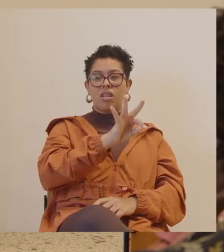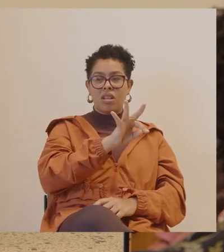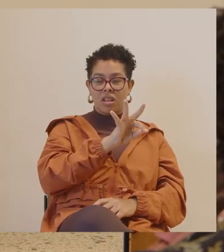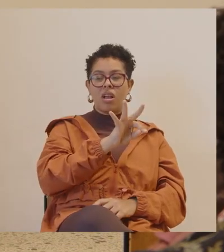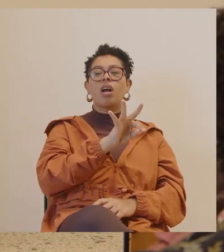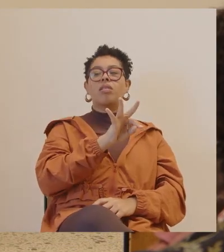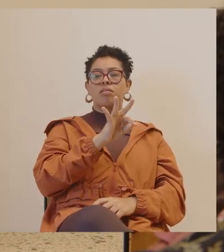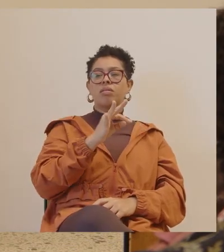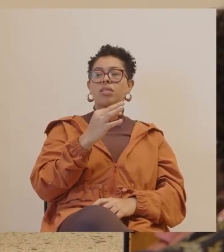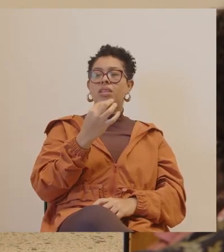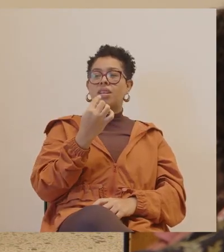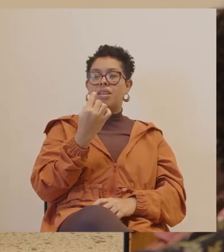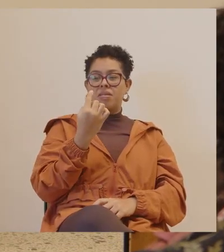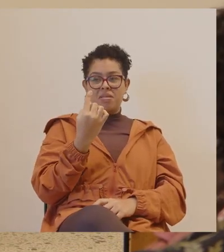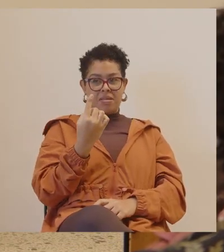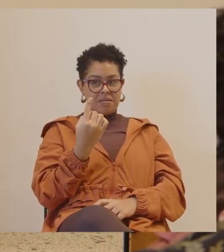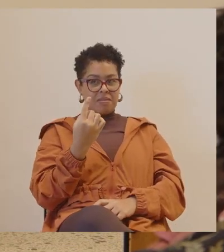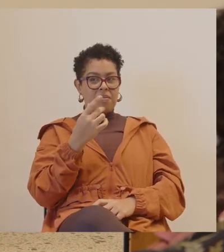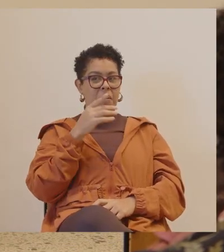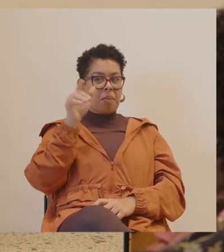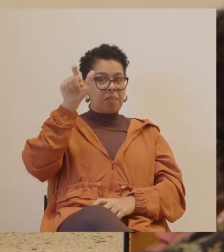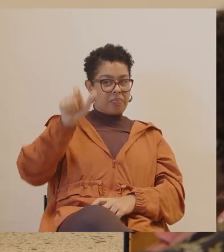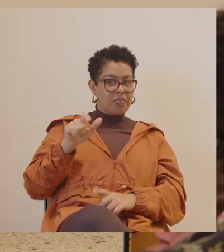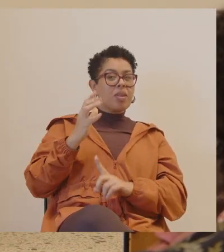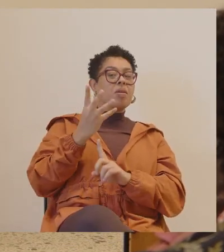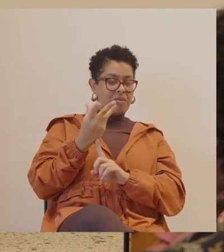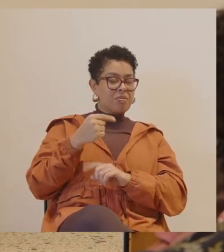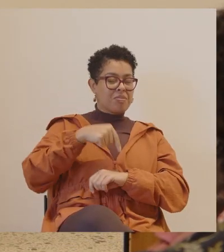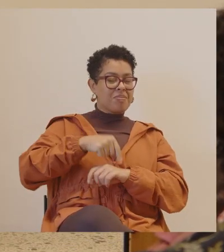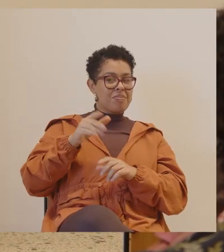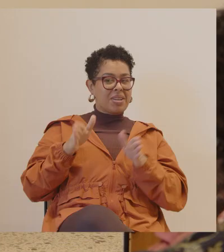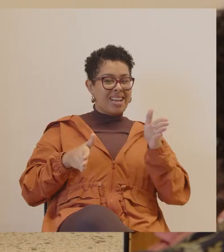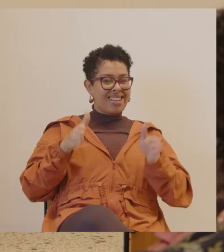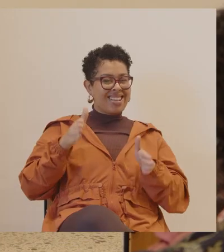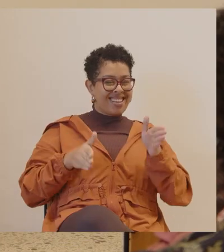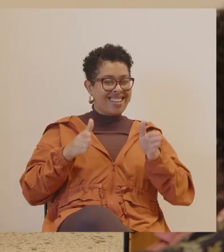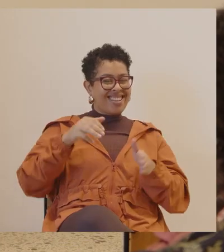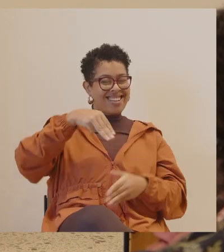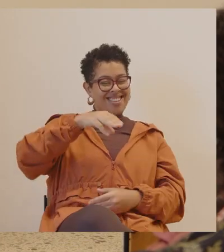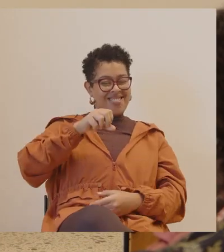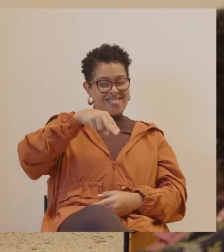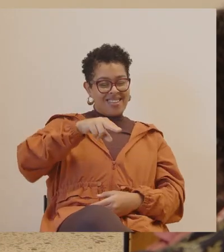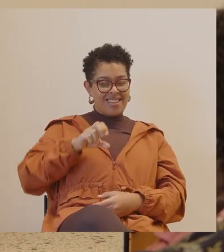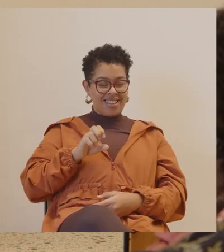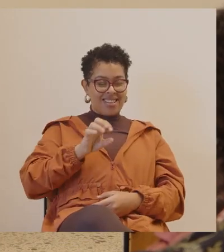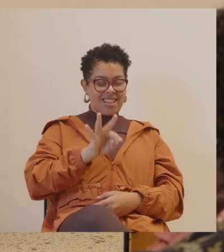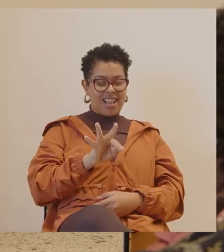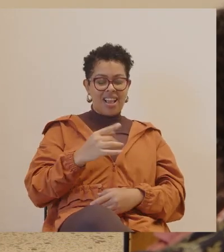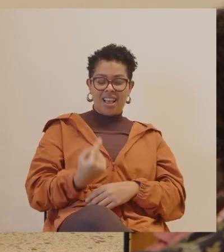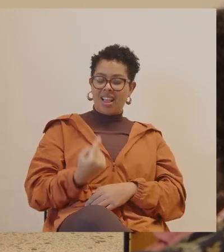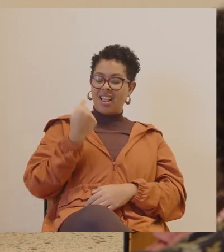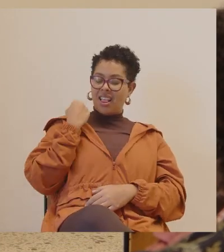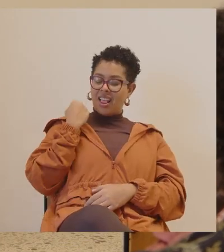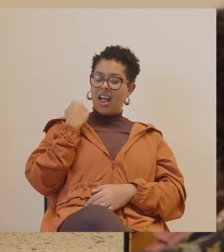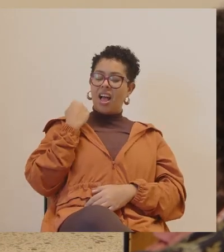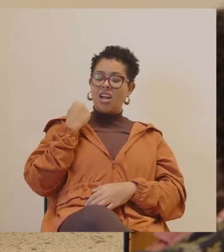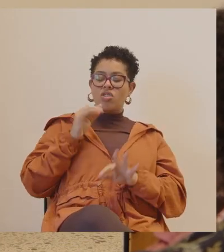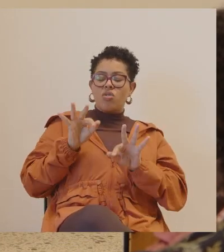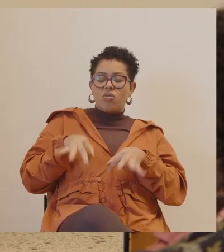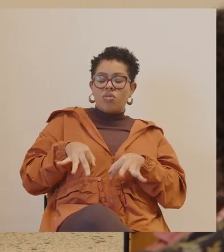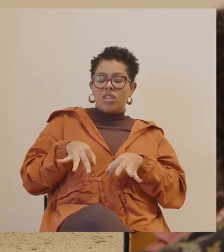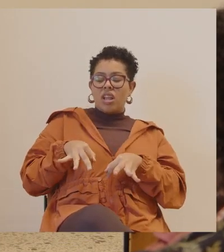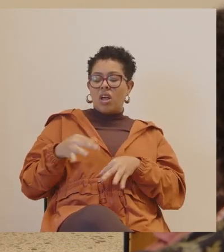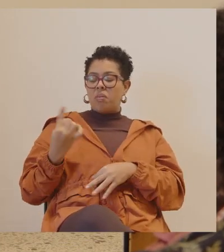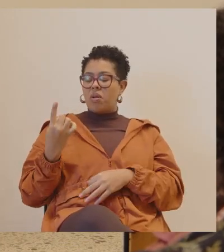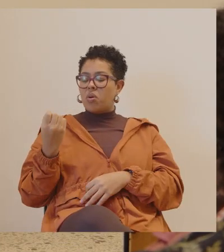anos 1800, né, ele, no tempo dele, e, sobretudo, até o final da década de 70, até os